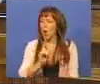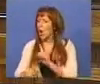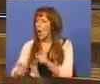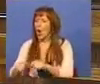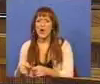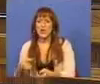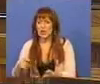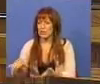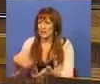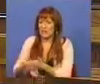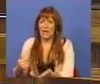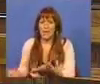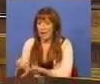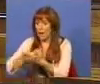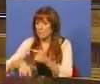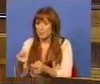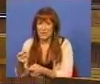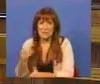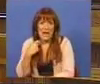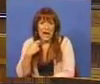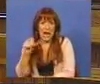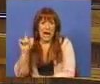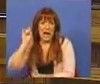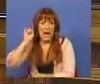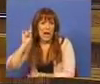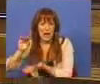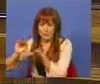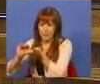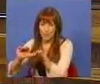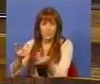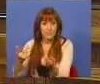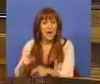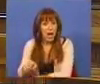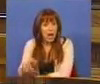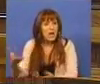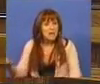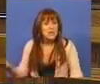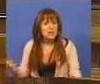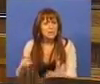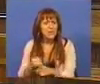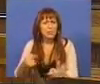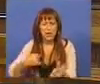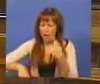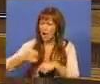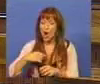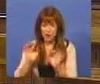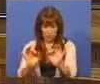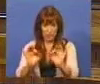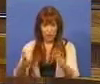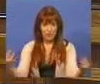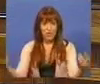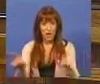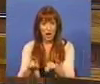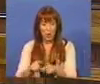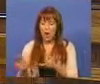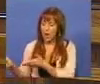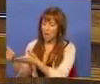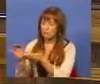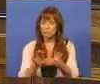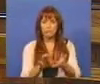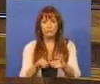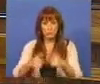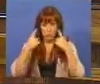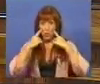que são contribuições de angariação de fundos de pequeno montante, que é disso que se trata, porque sendo nós favoráveis a um